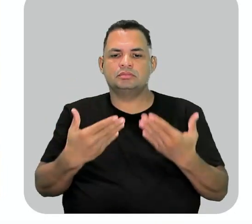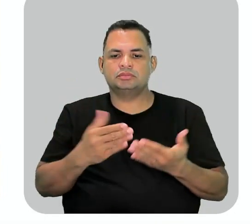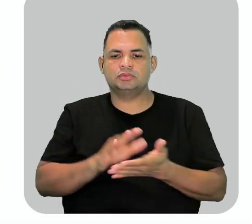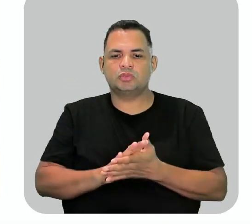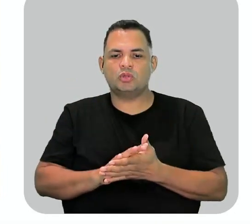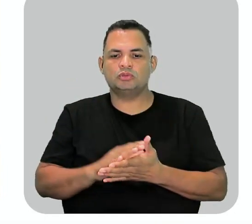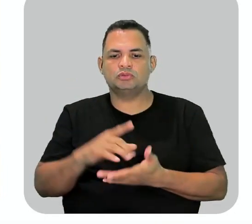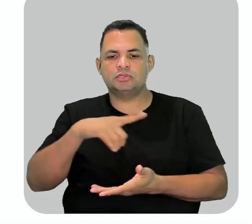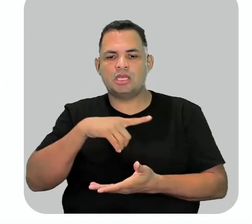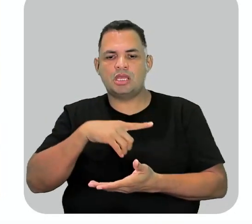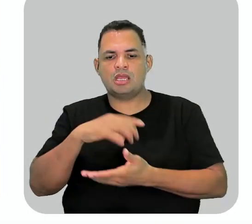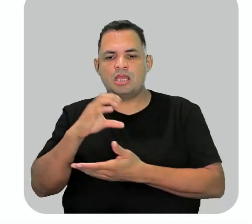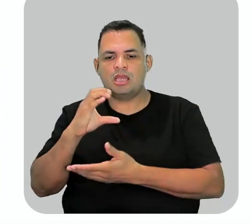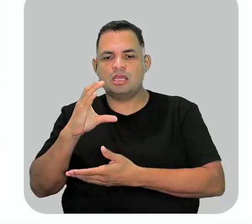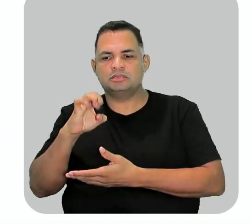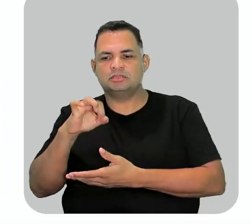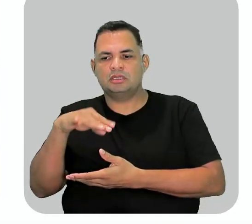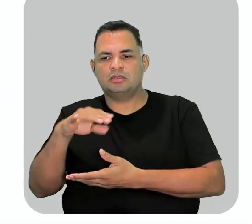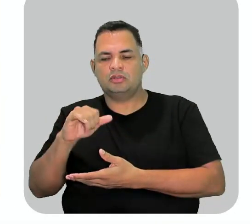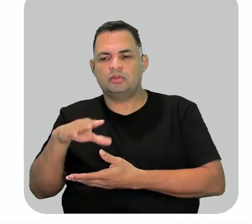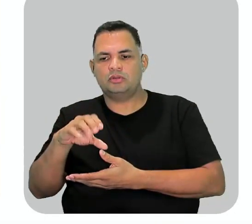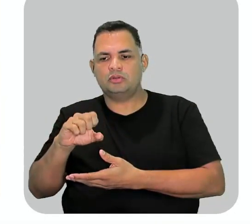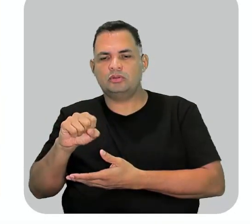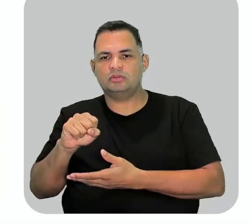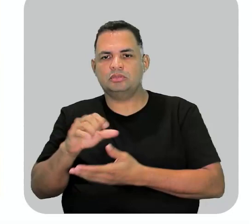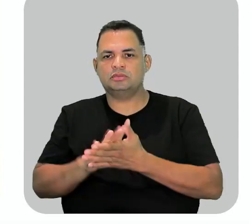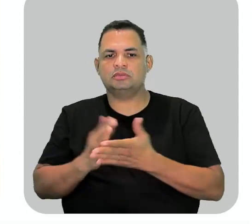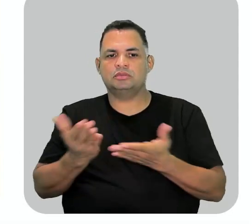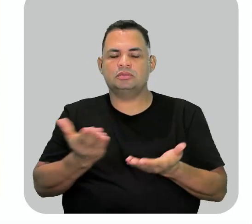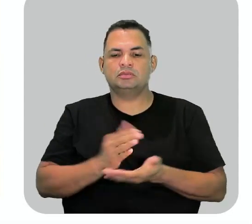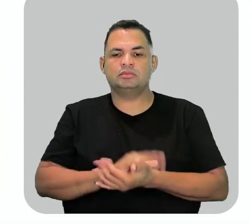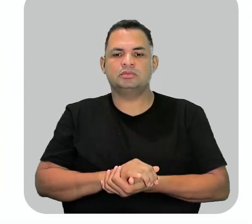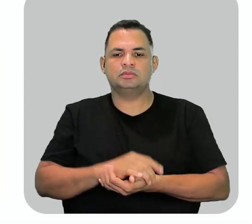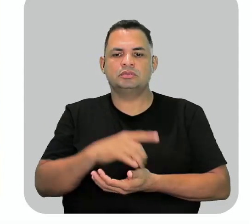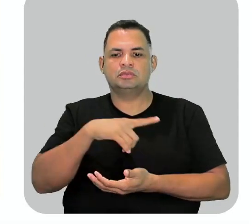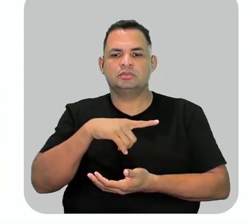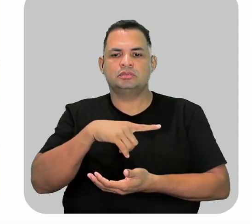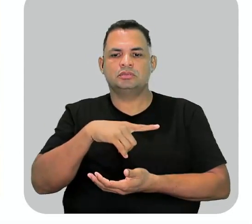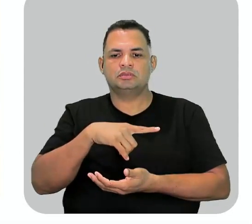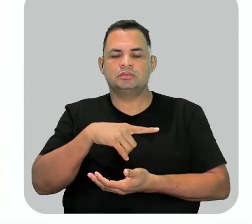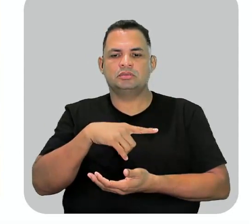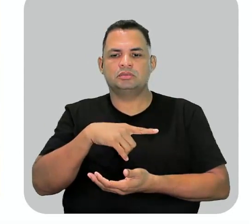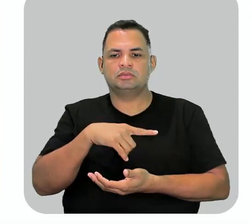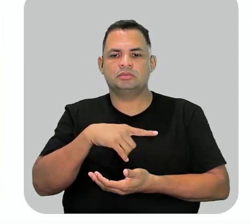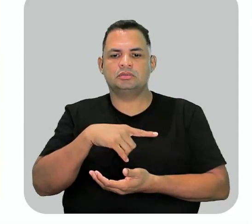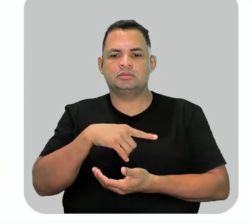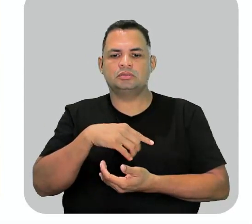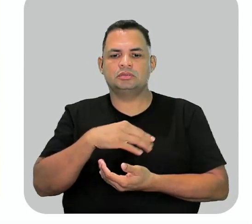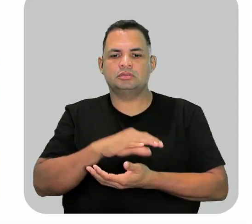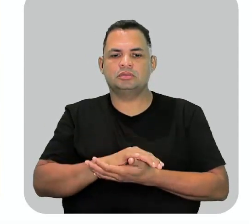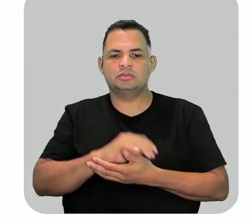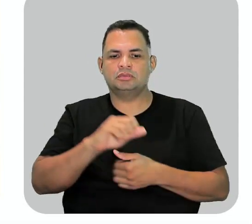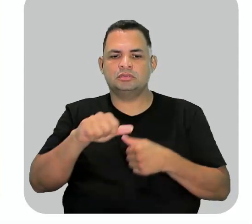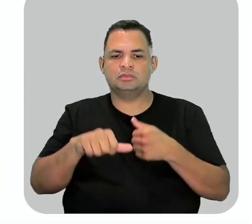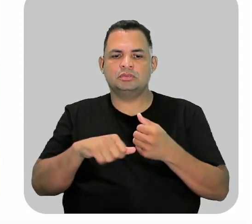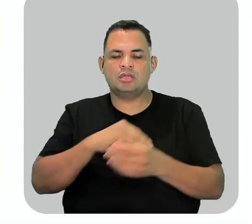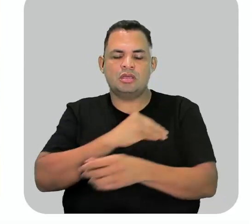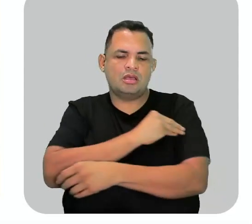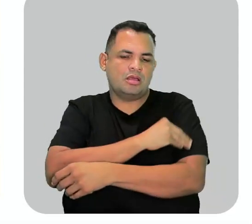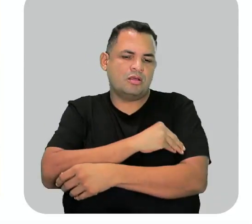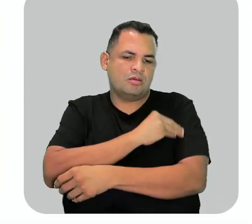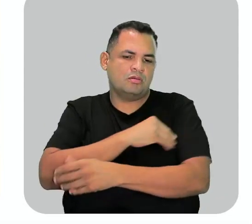das cetonas com os compostos de Grignard, nós teremos a formação de